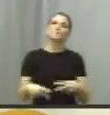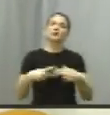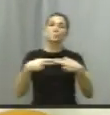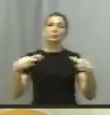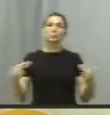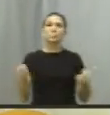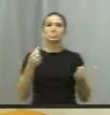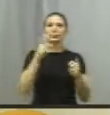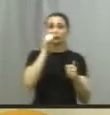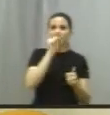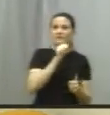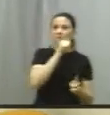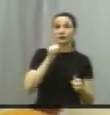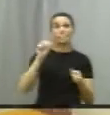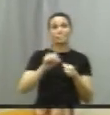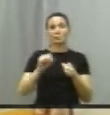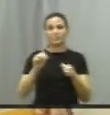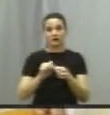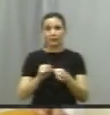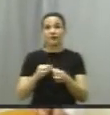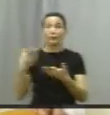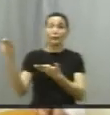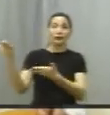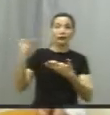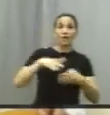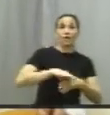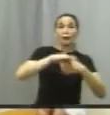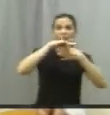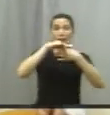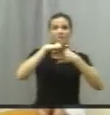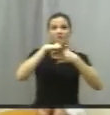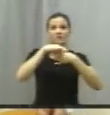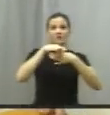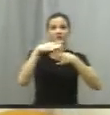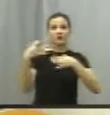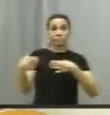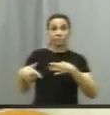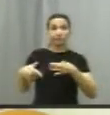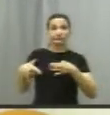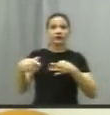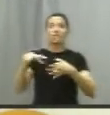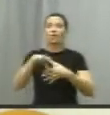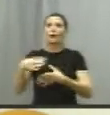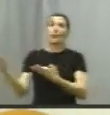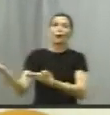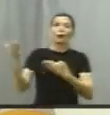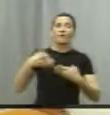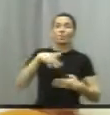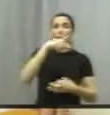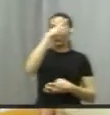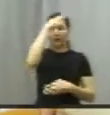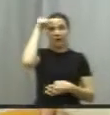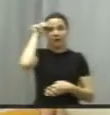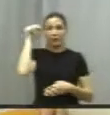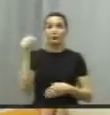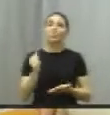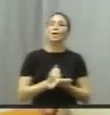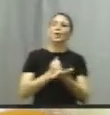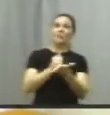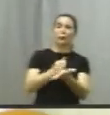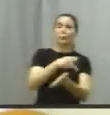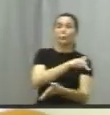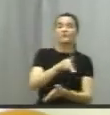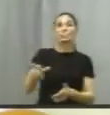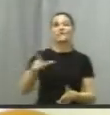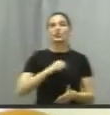de sacrifício. Então eu convido o líder do prefeito nessa casa. Convido o prefeito. Quer o apoio deste presidente?